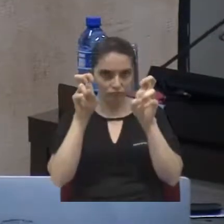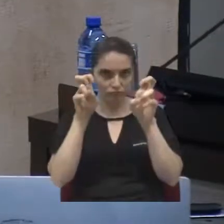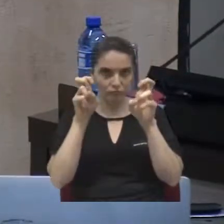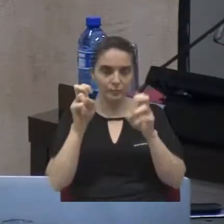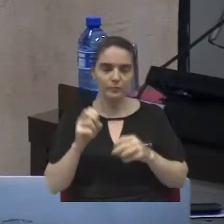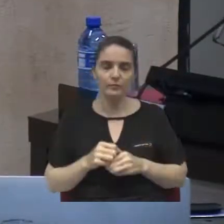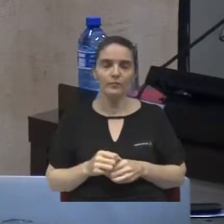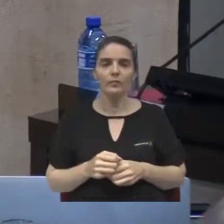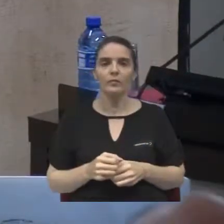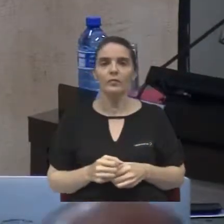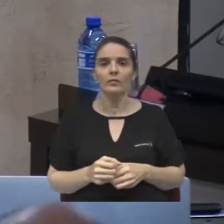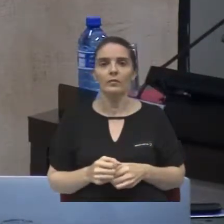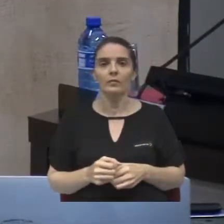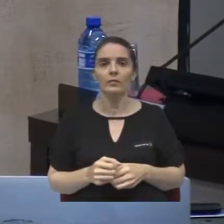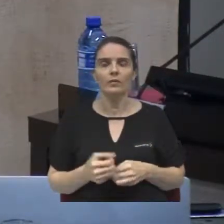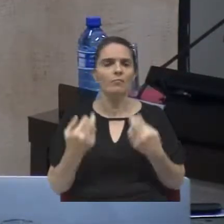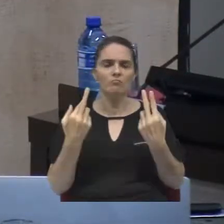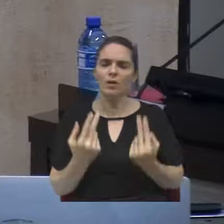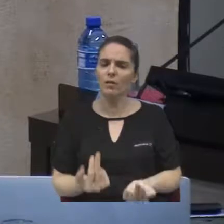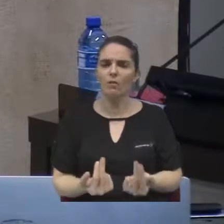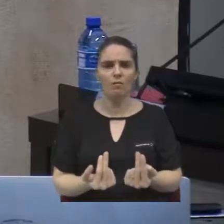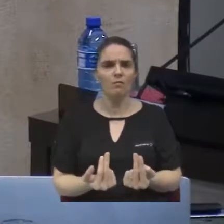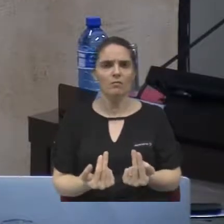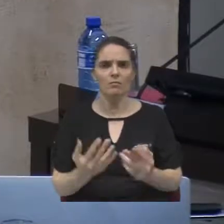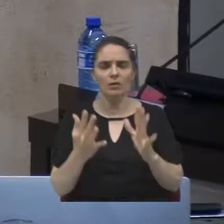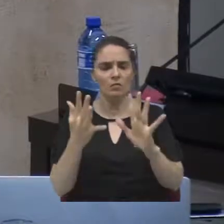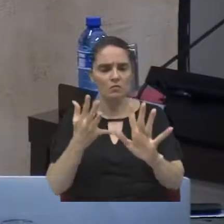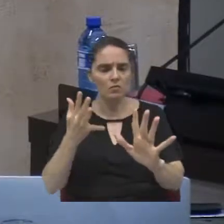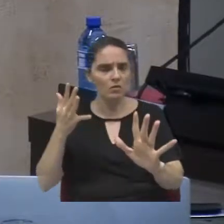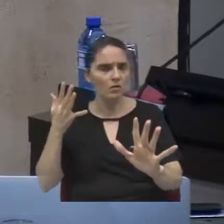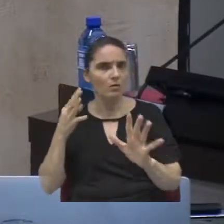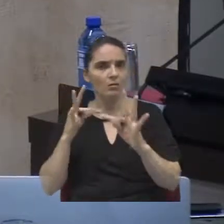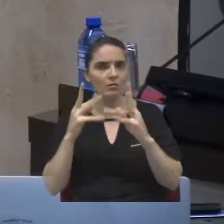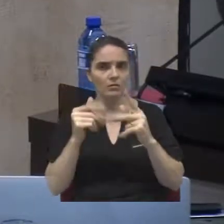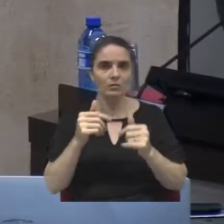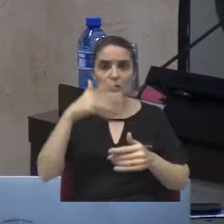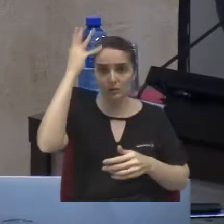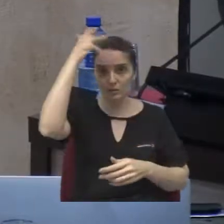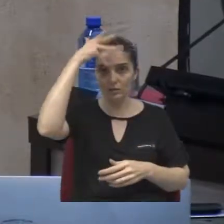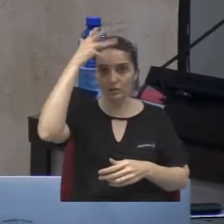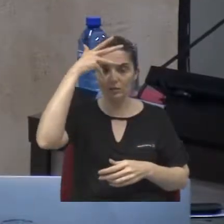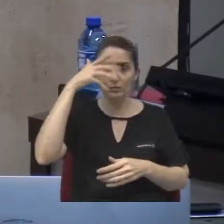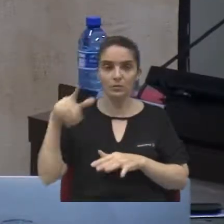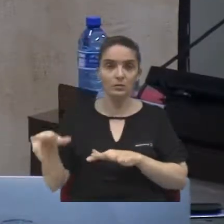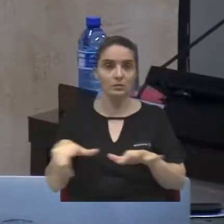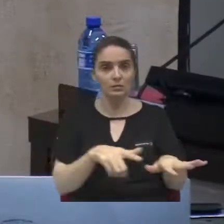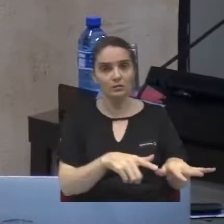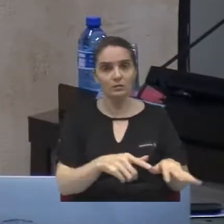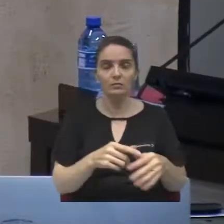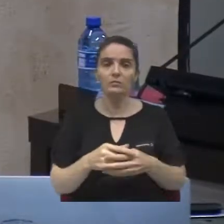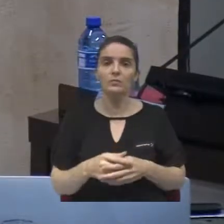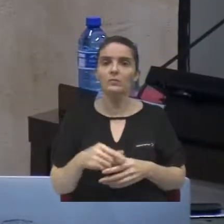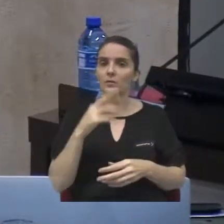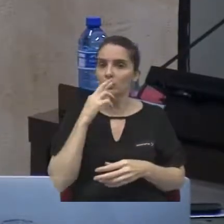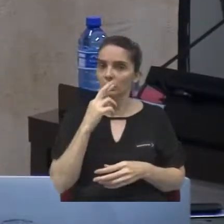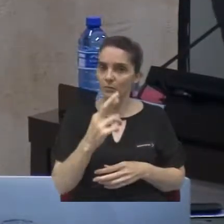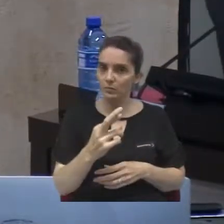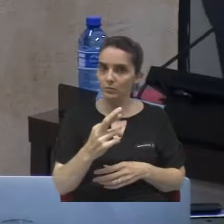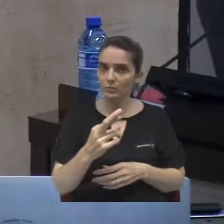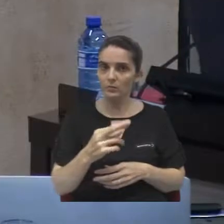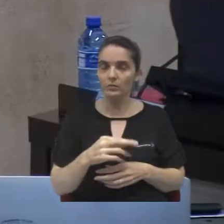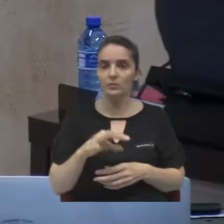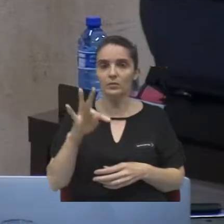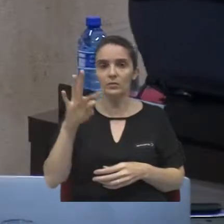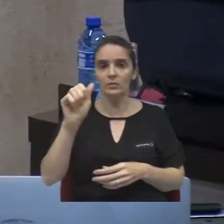vagas, com relação à disponibilidade da fila, e a vereadora Érica Tang trouxe na semana passada a resposta acerca do